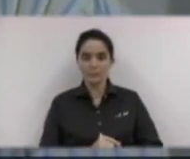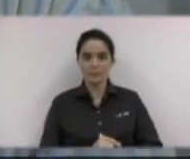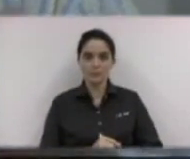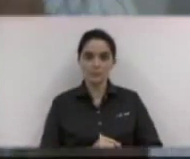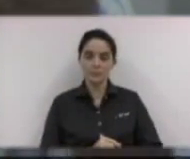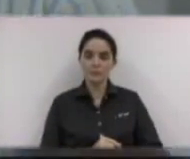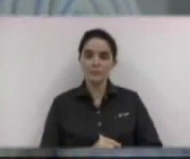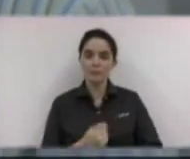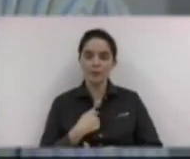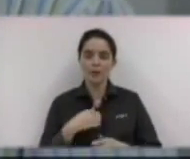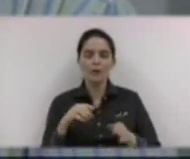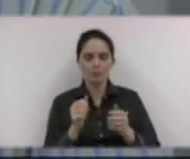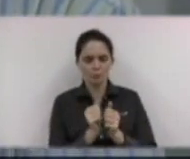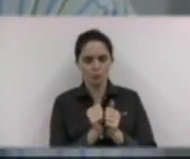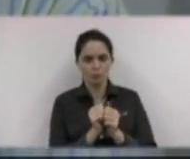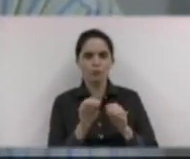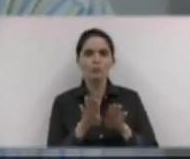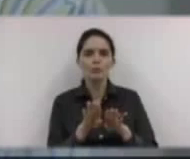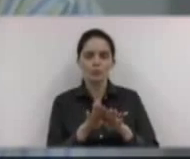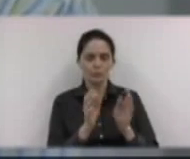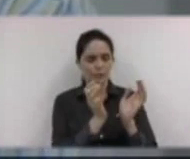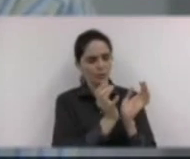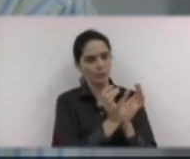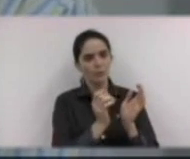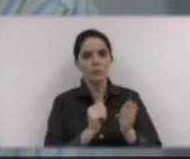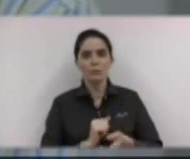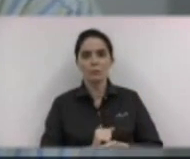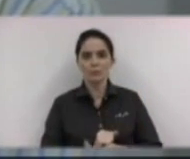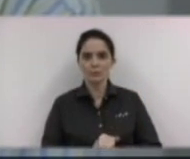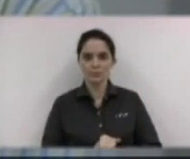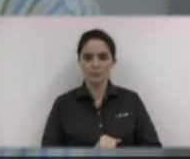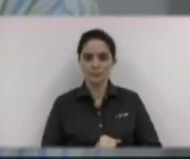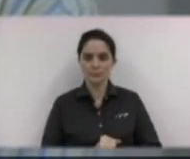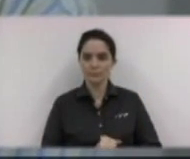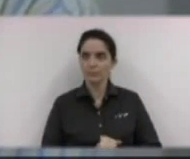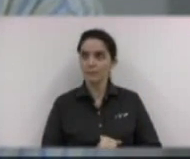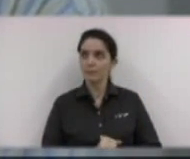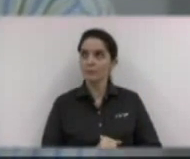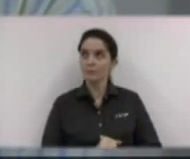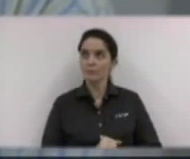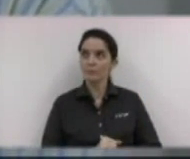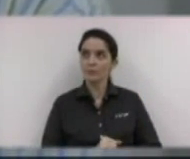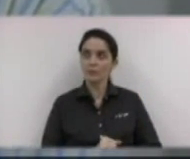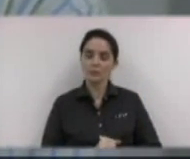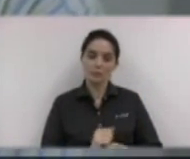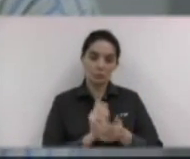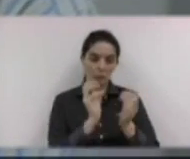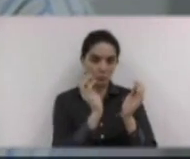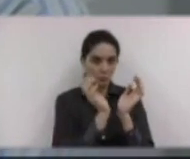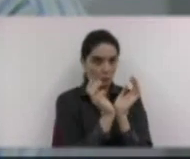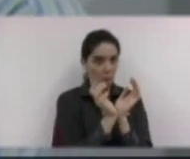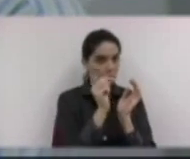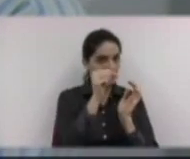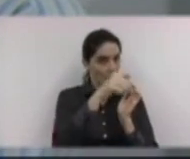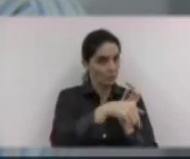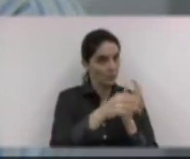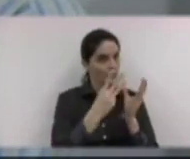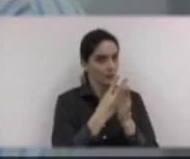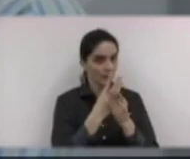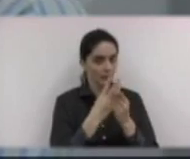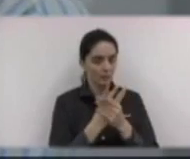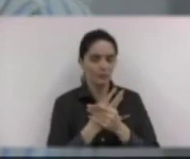assinei junto, os outros vereadores fizeram parte da comissão. Já tivemos uma comissão nessa casa